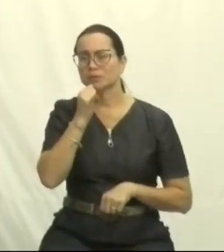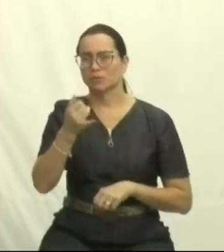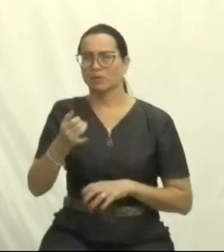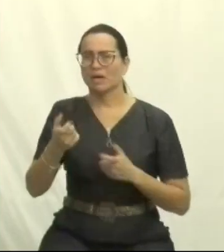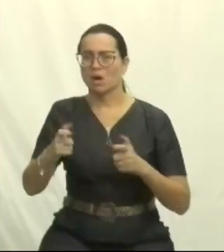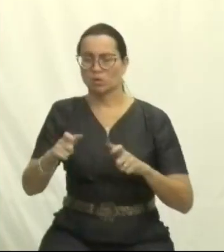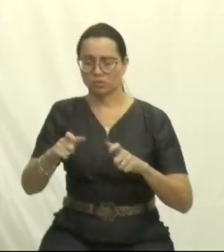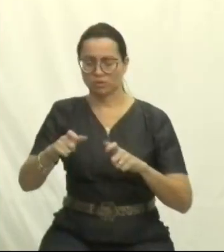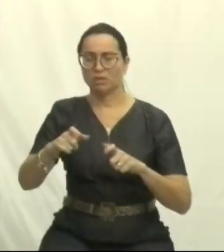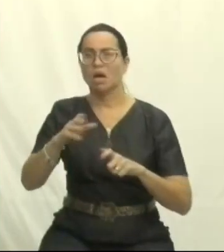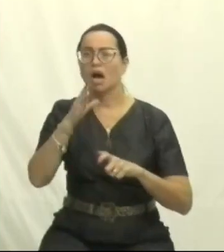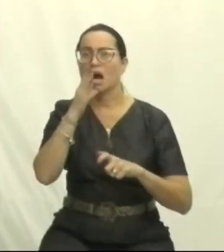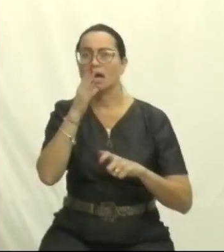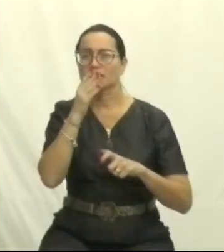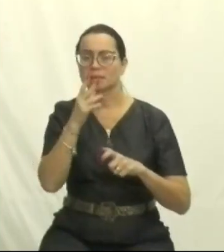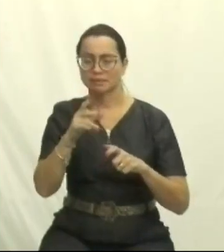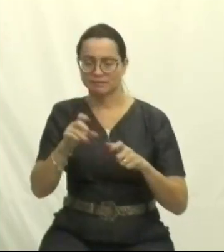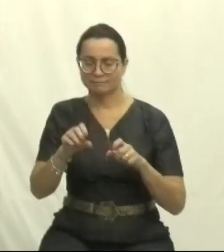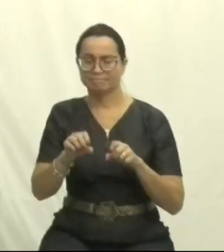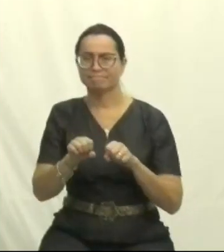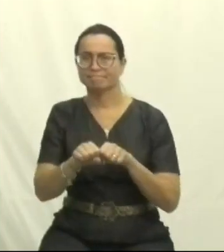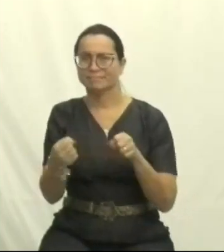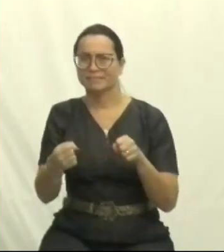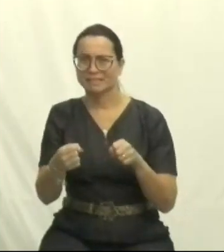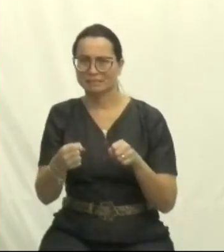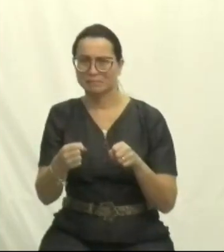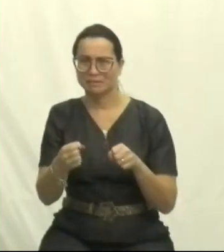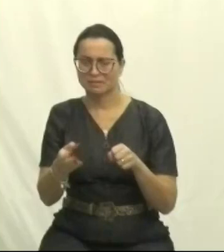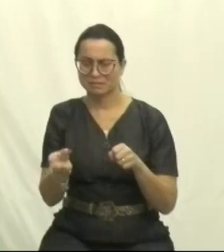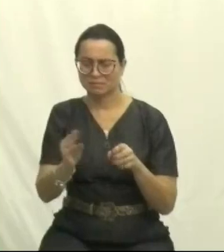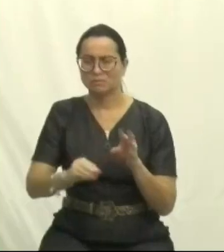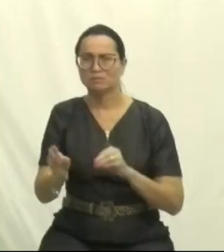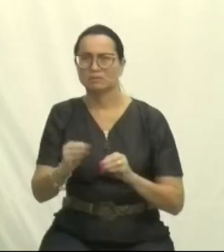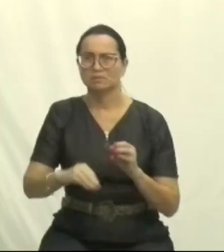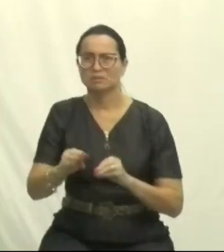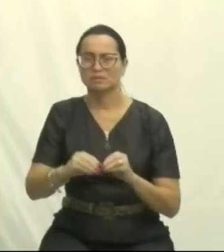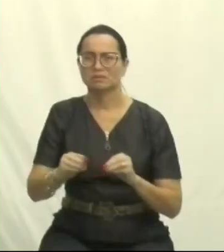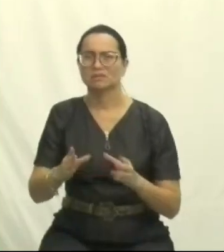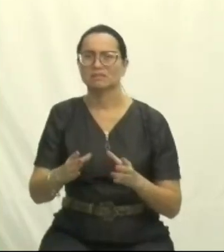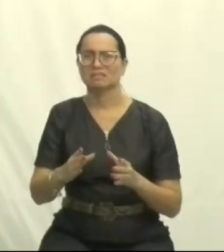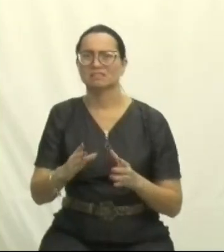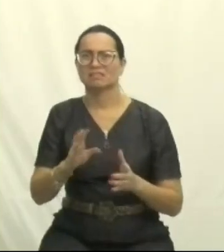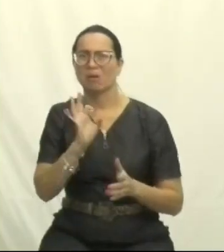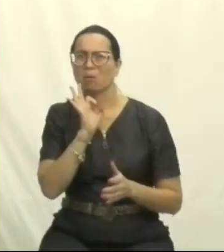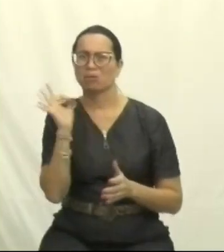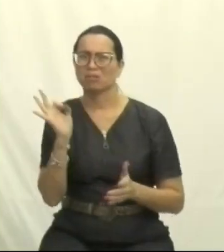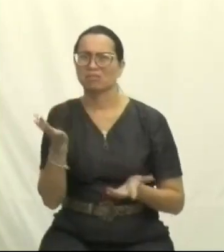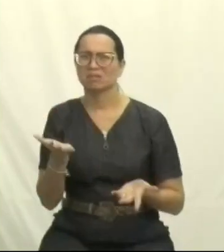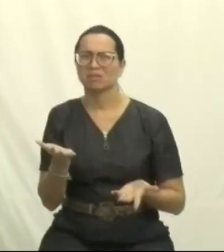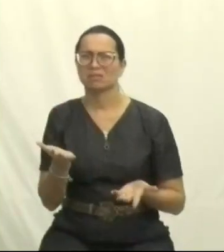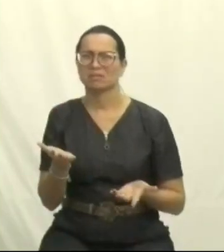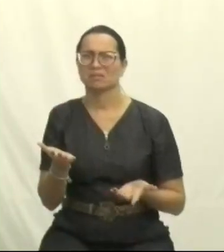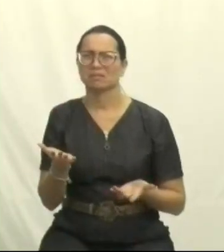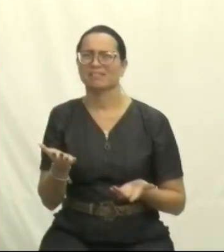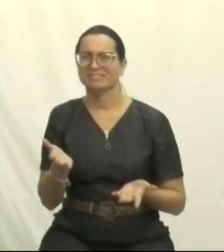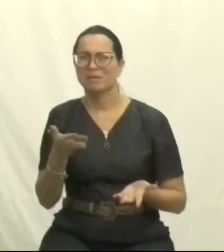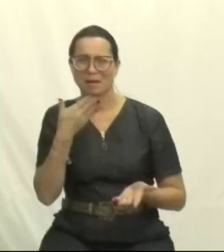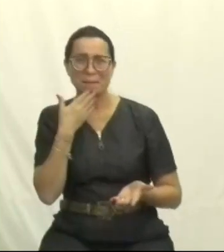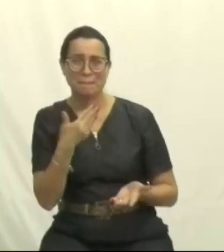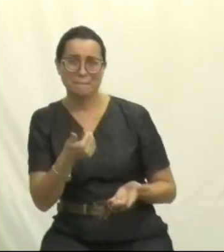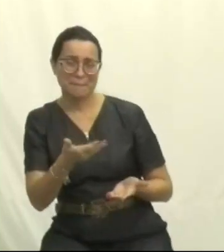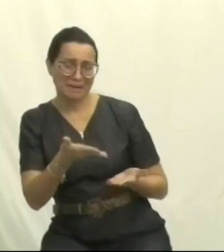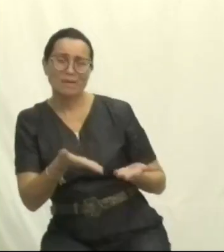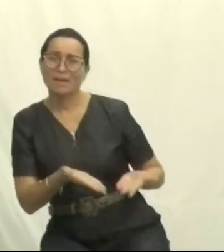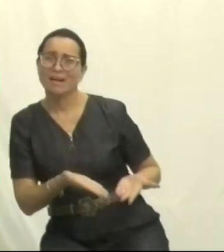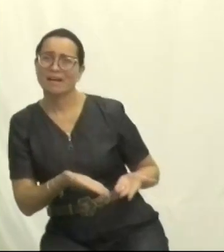corta, para fazer o seu trabalho, e depois vem, tampa um buraco, até o vereador Juarez já questionou algumas vezes, vamos caprichar nisso, lembra dessa fala,